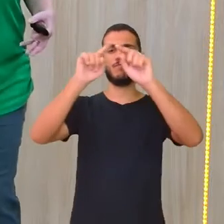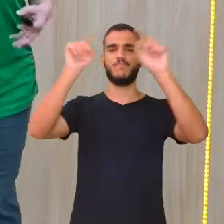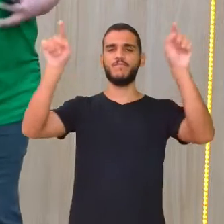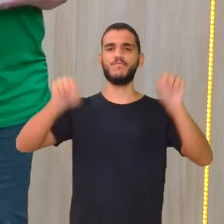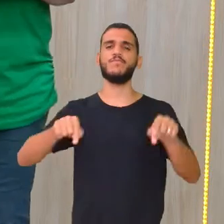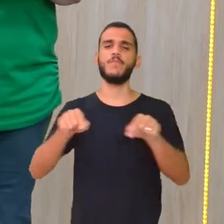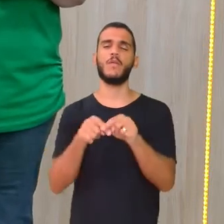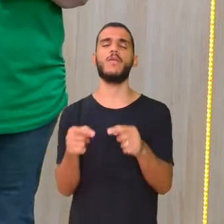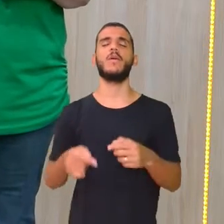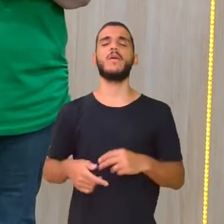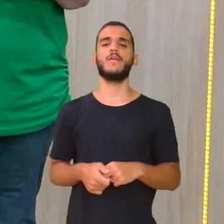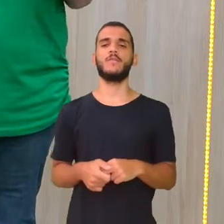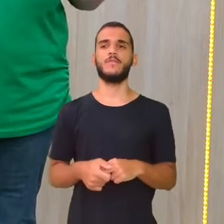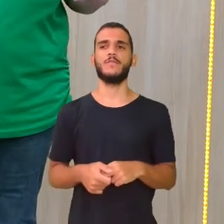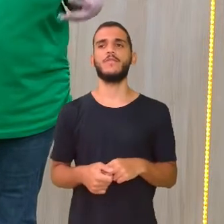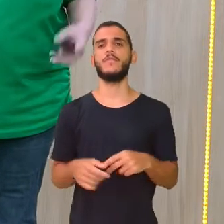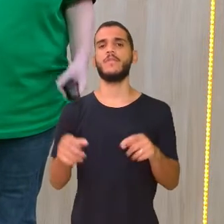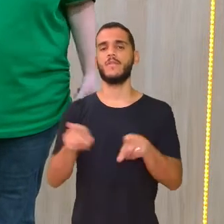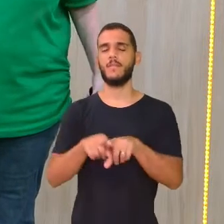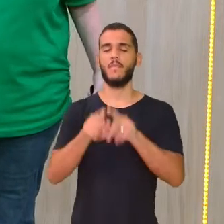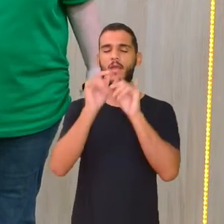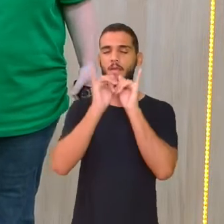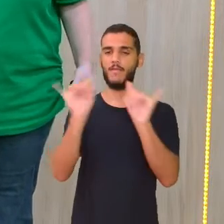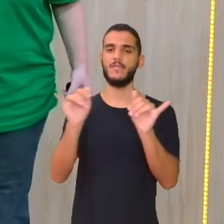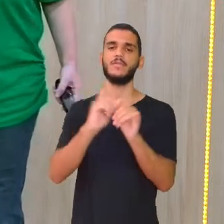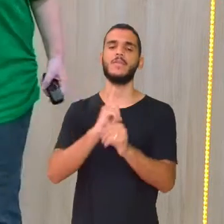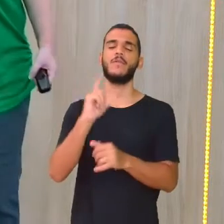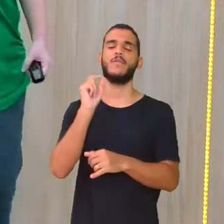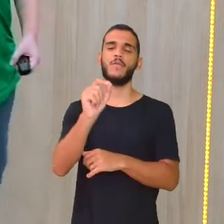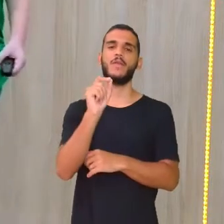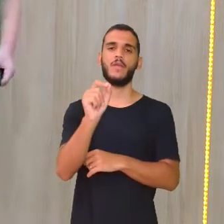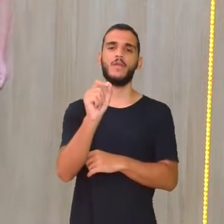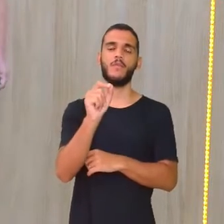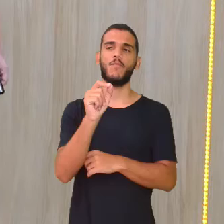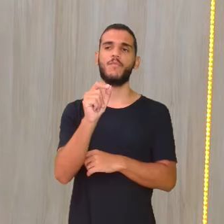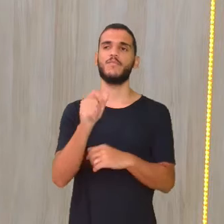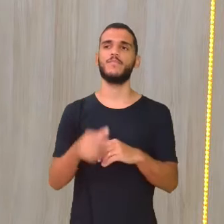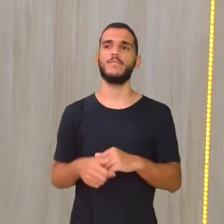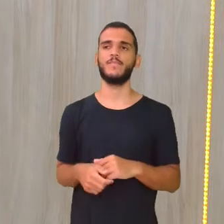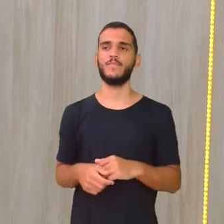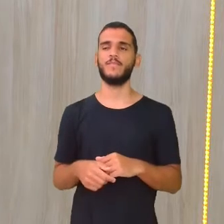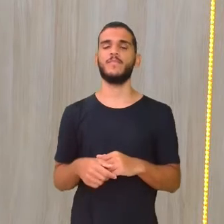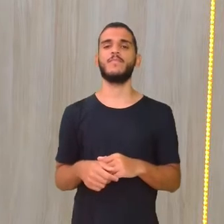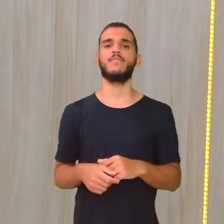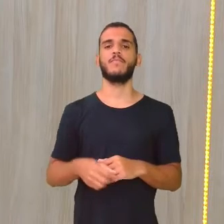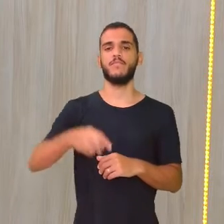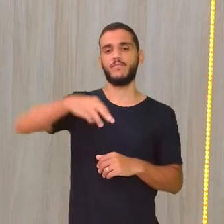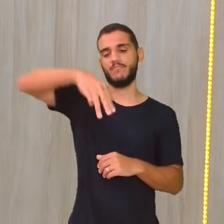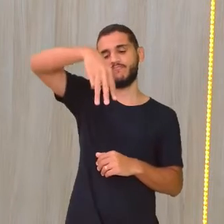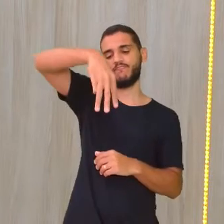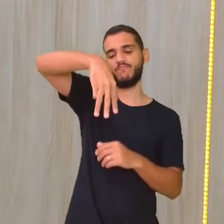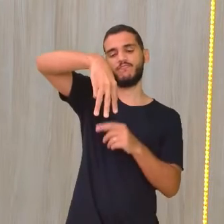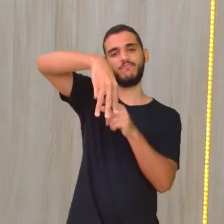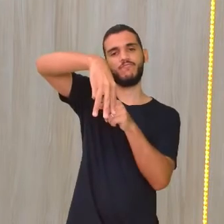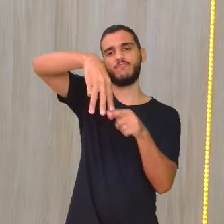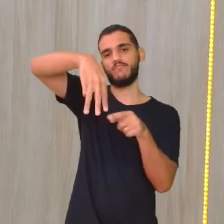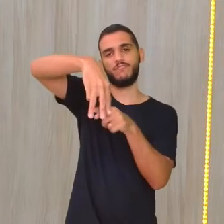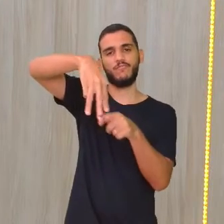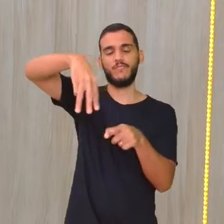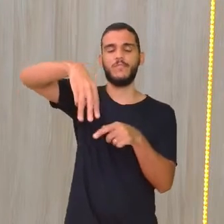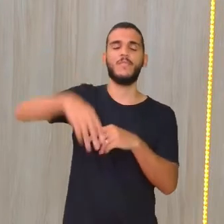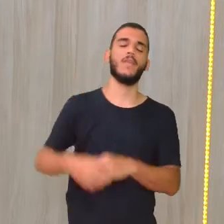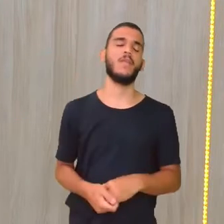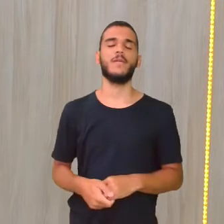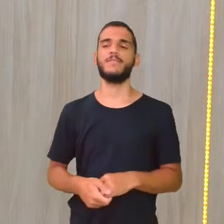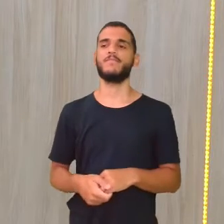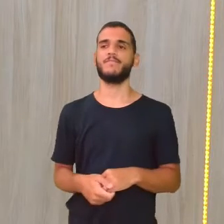né? Um aviso, você tem o tripé 3 por causa do triângulo que